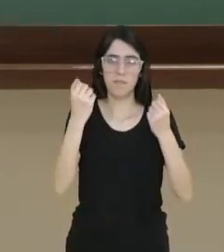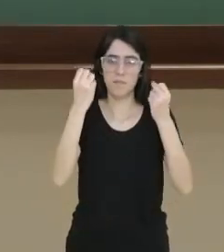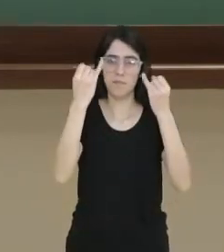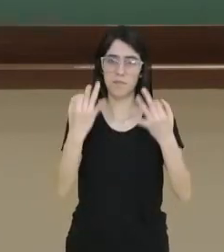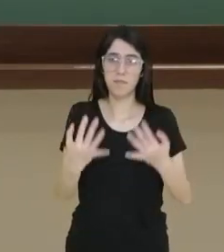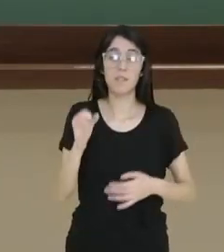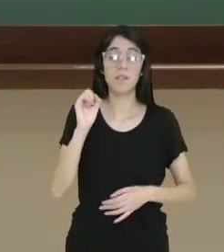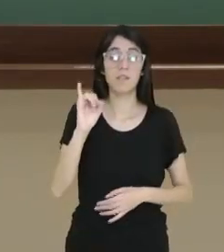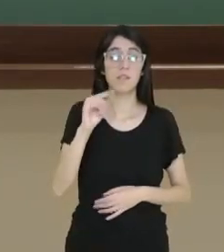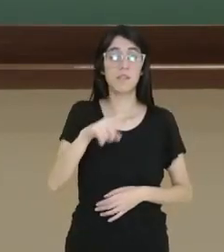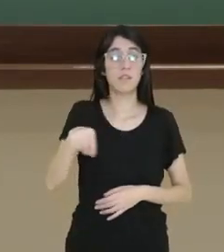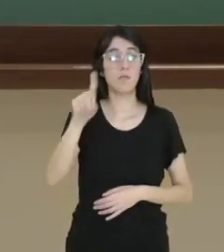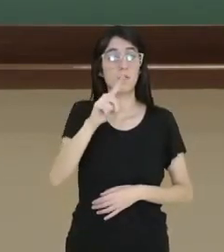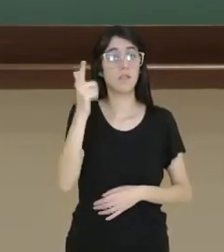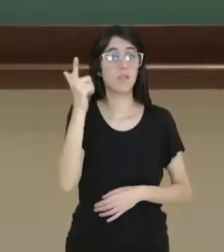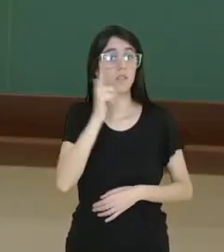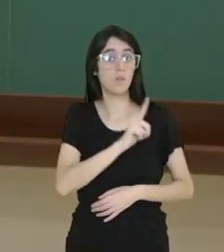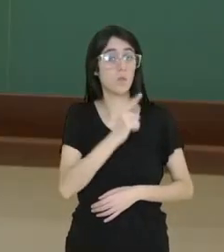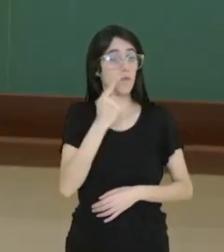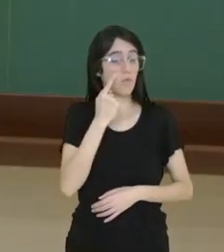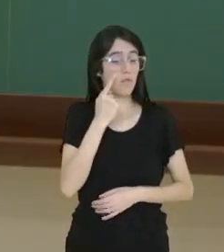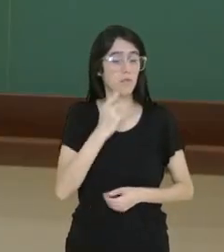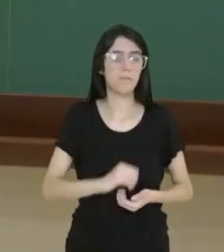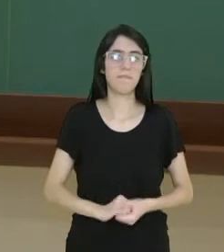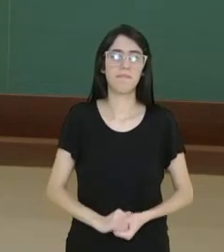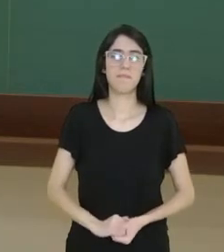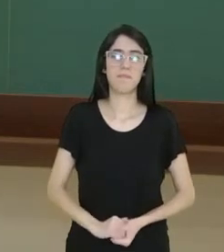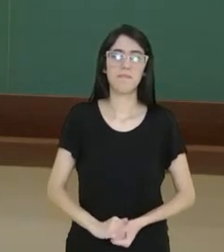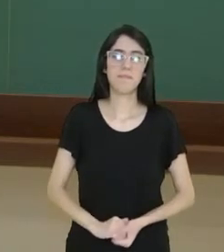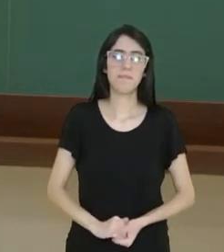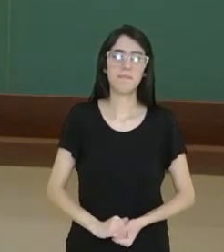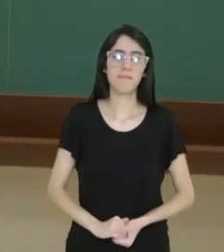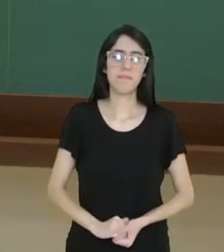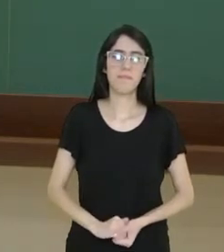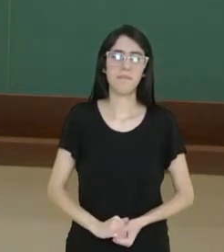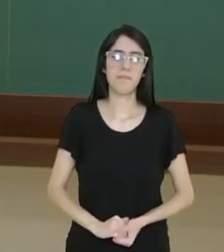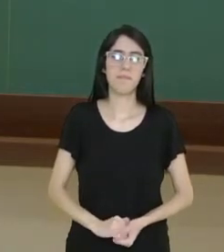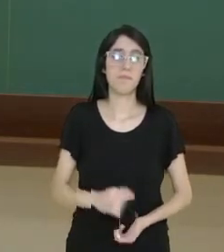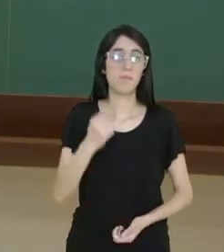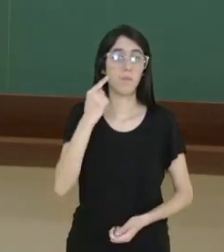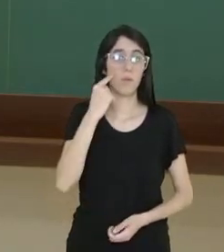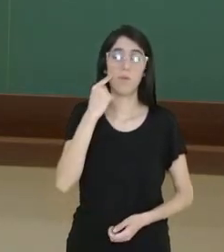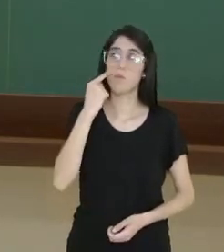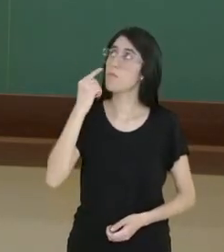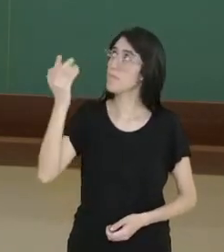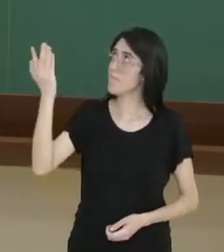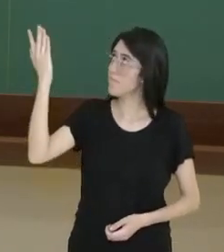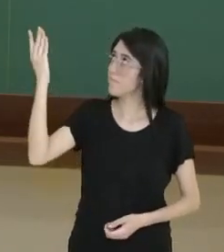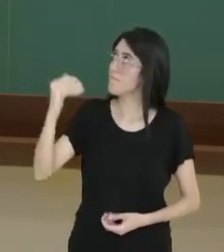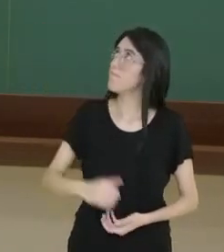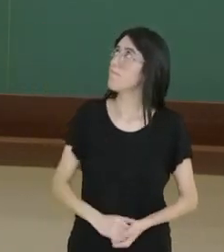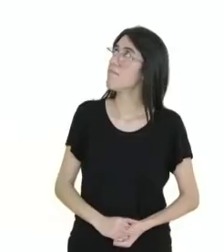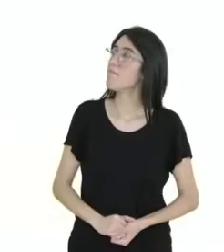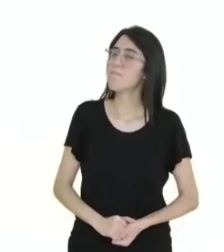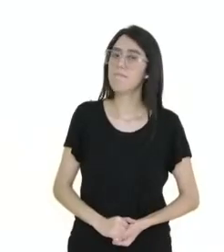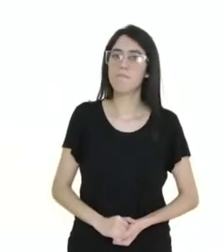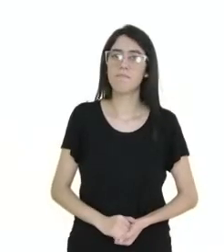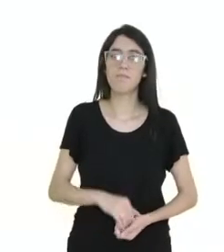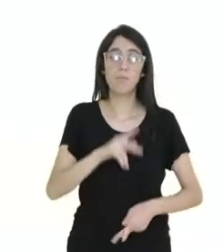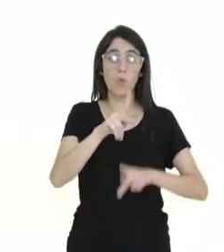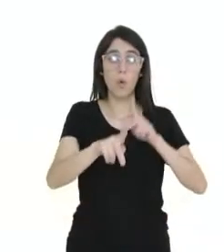você acertou. Vejamos. Então acompanhe aqui com o professor, né? Então o povo